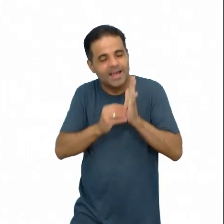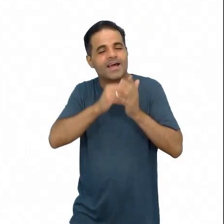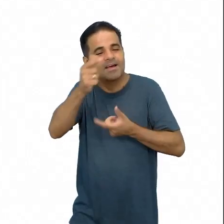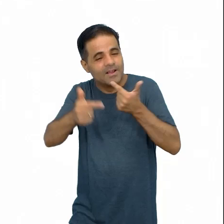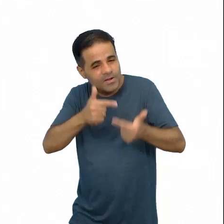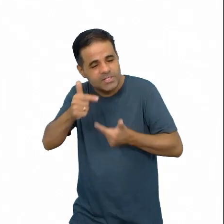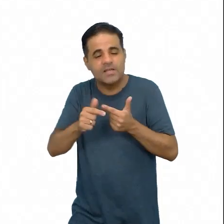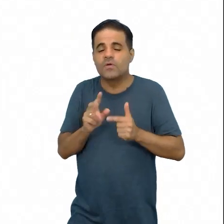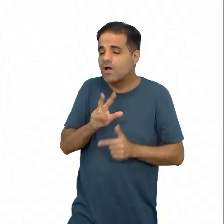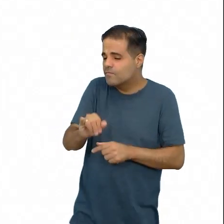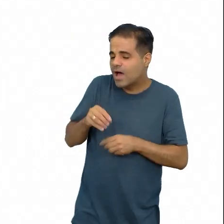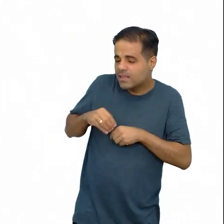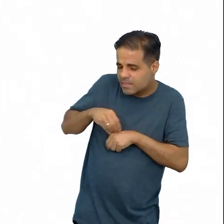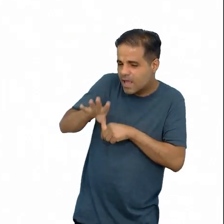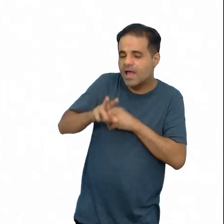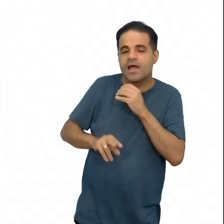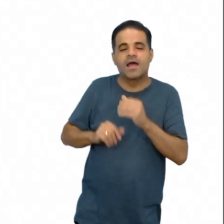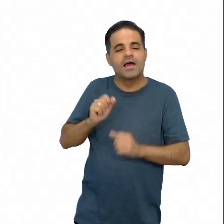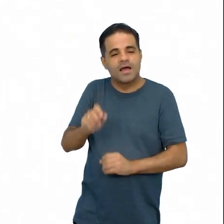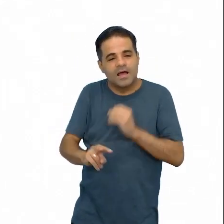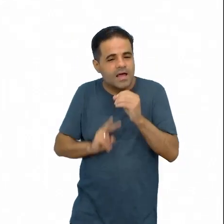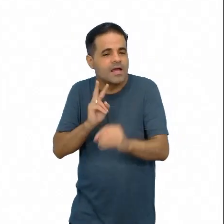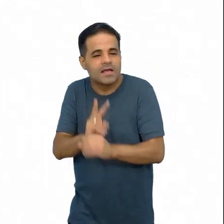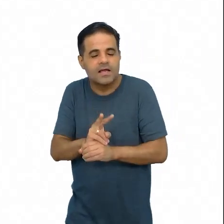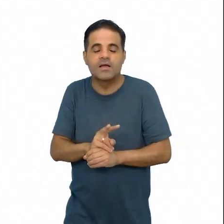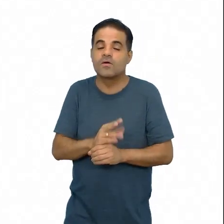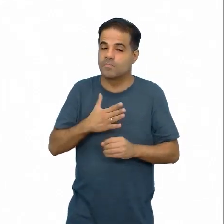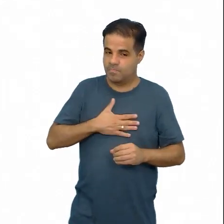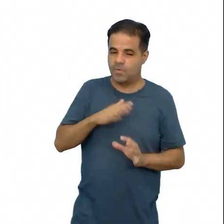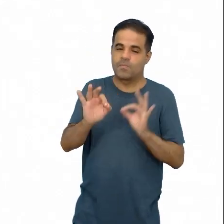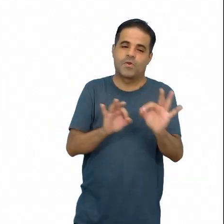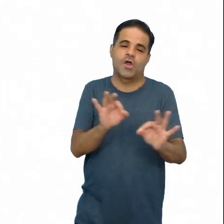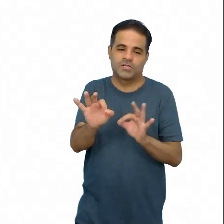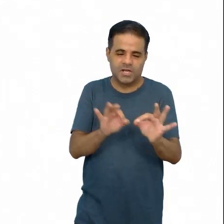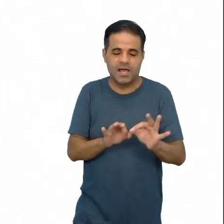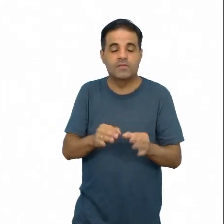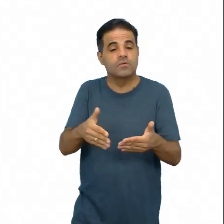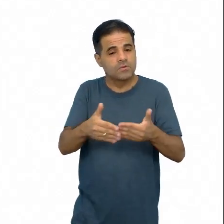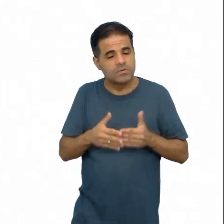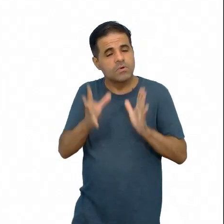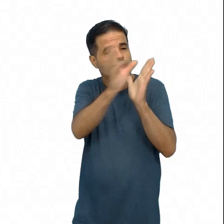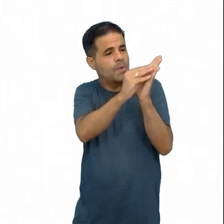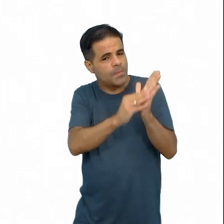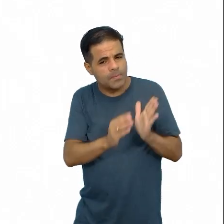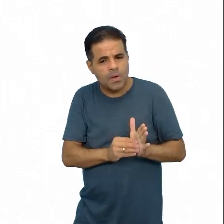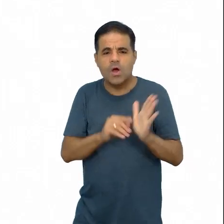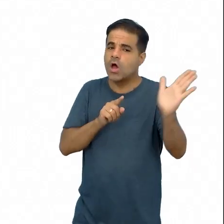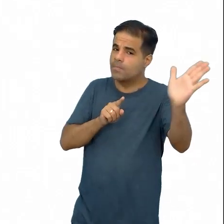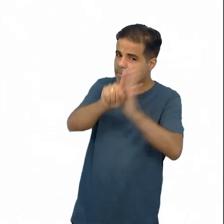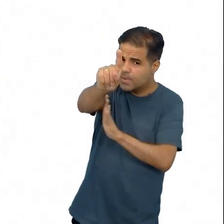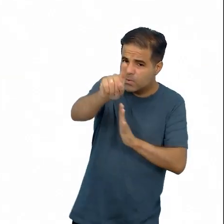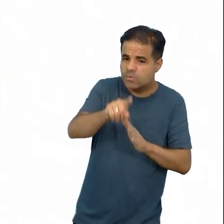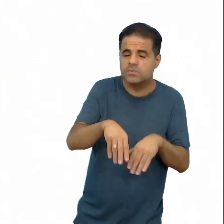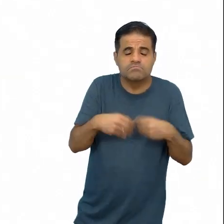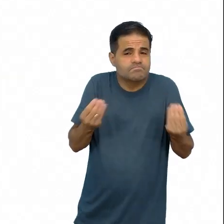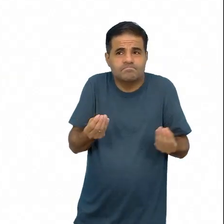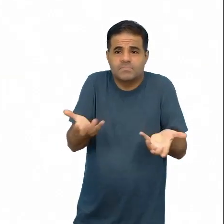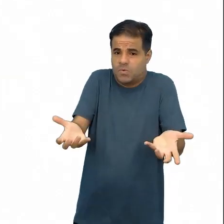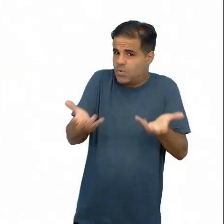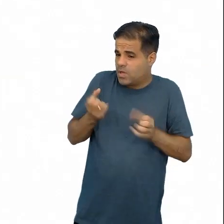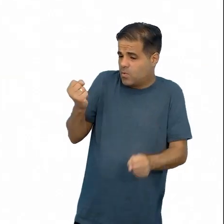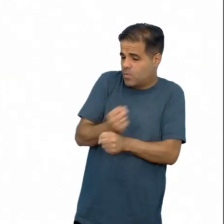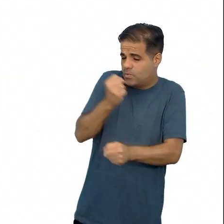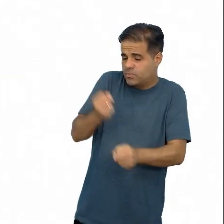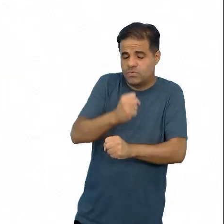projeto, aquilo que vai dar sustentação para o meu projeto. Vou fazer definições e uma pergunta motriz, ou seja, eu quero construir